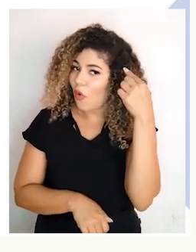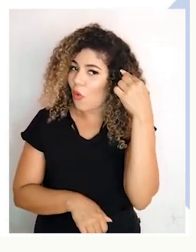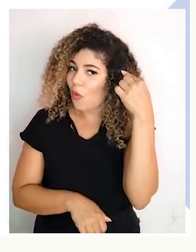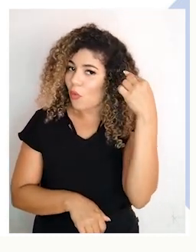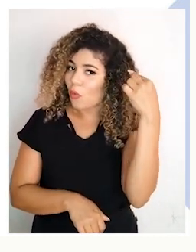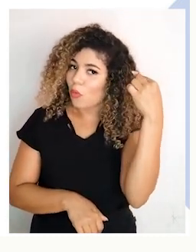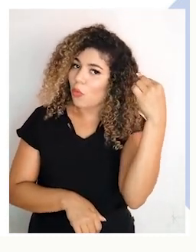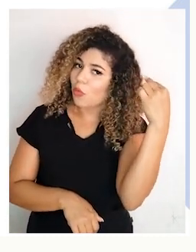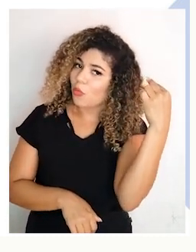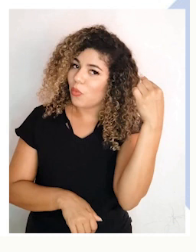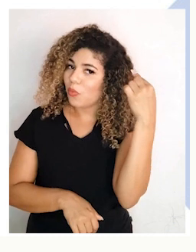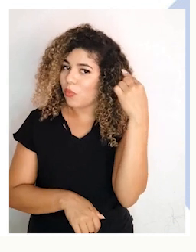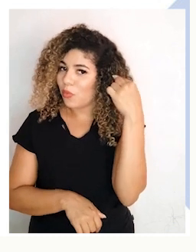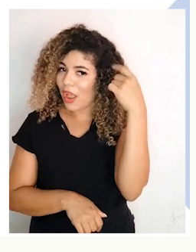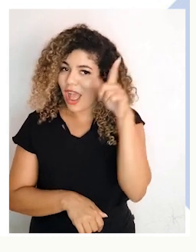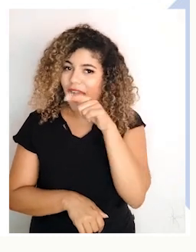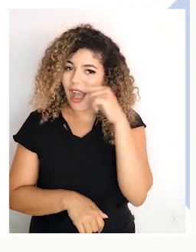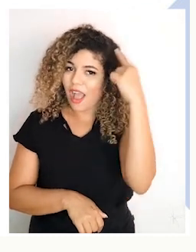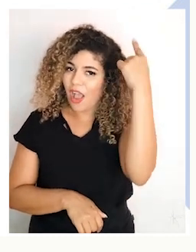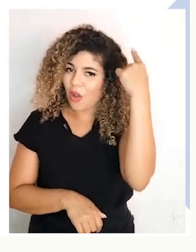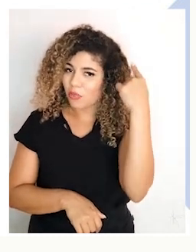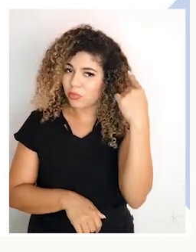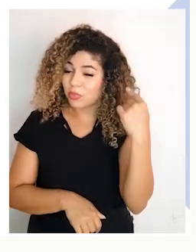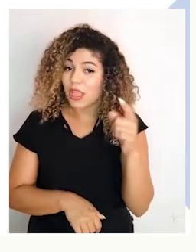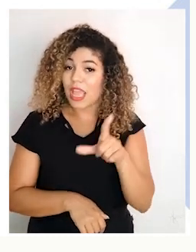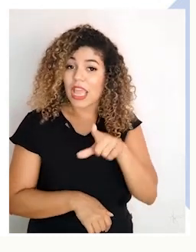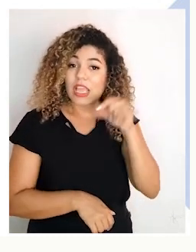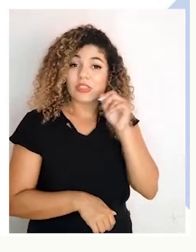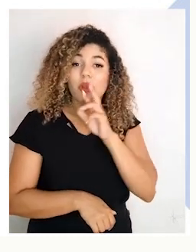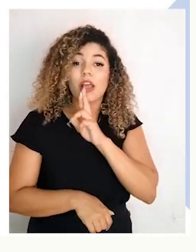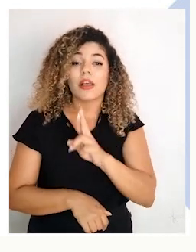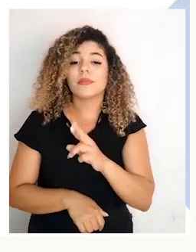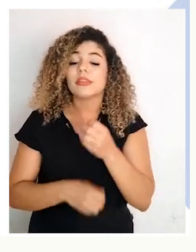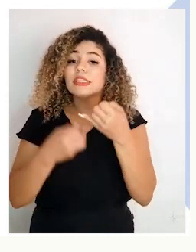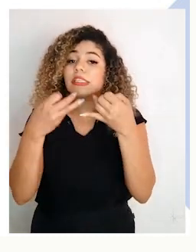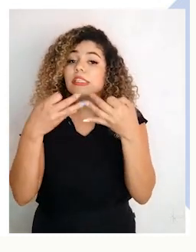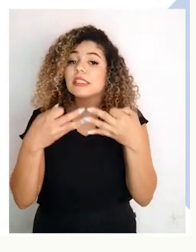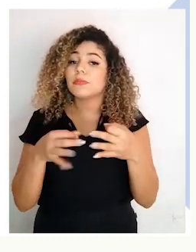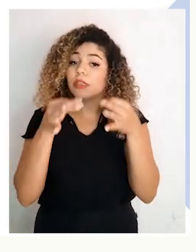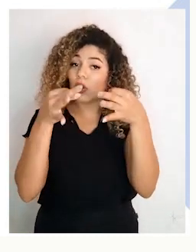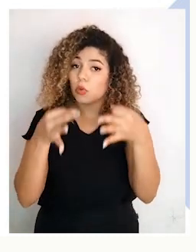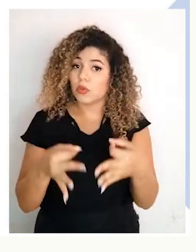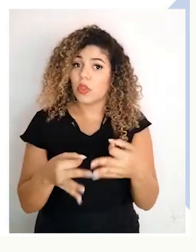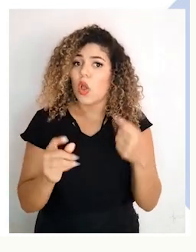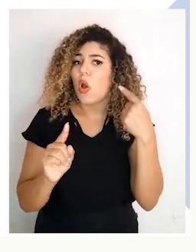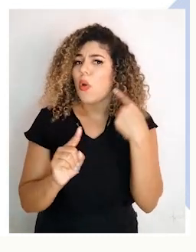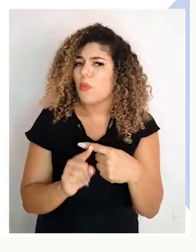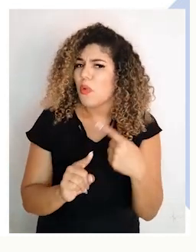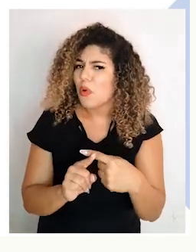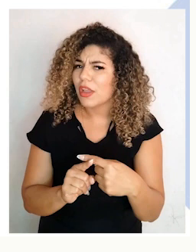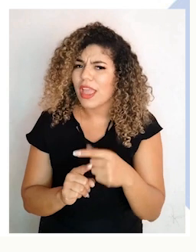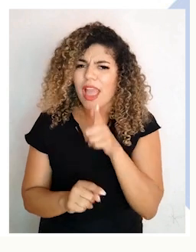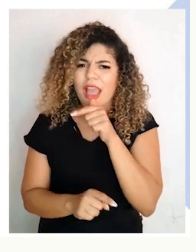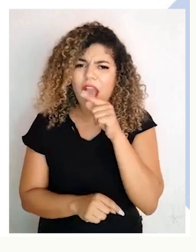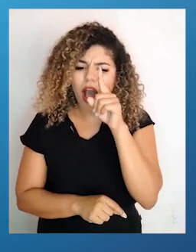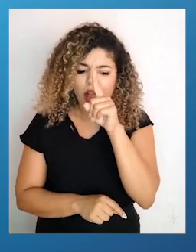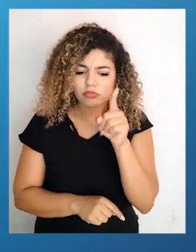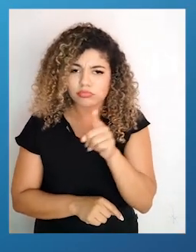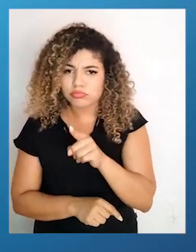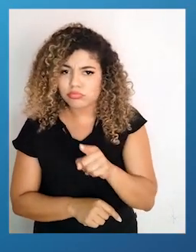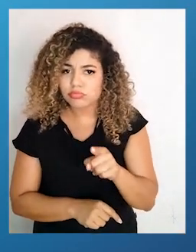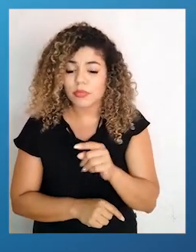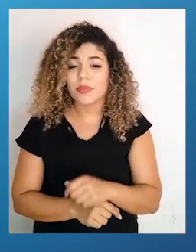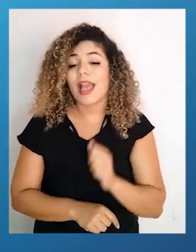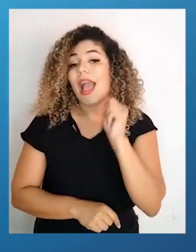encurva na direção do pente. Marque a alternativa que explica de forma correta o motivo pelo qual isso ocorre. Letra